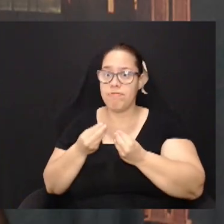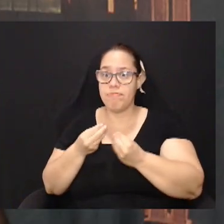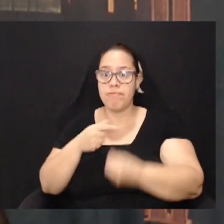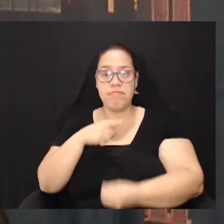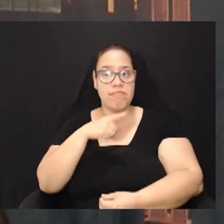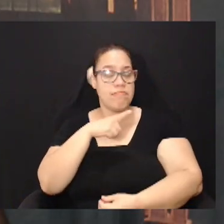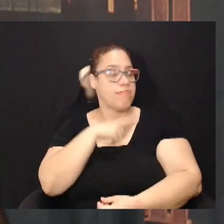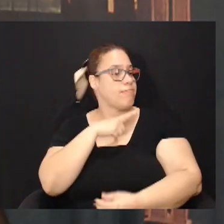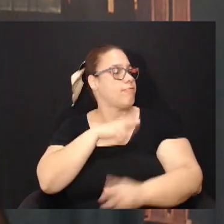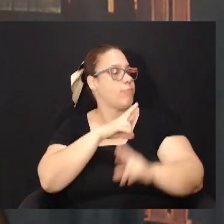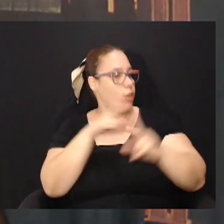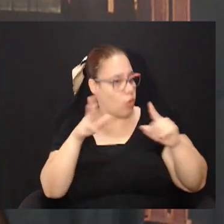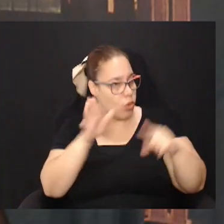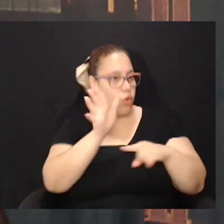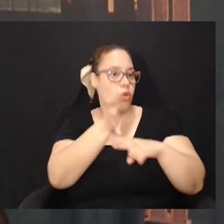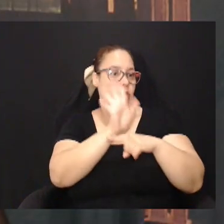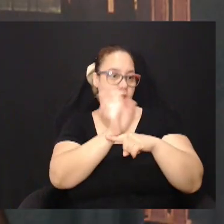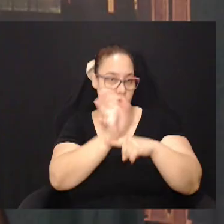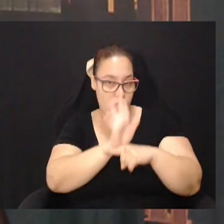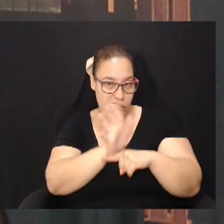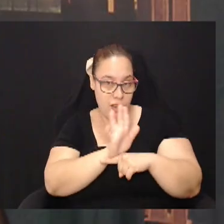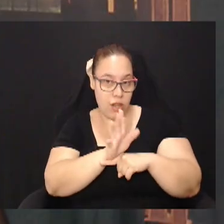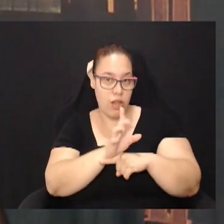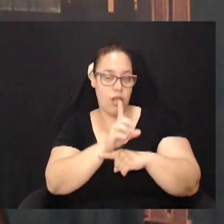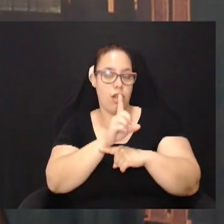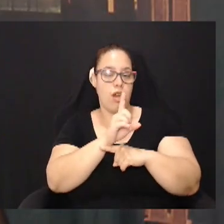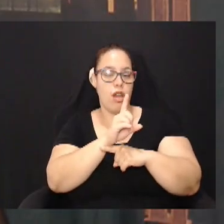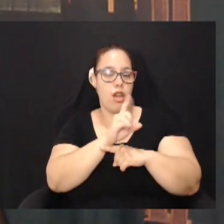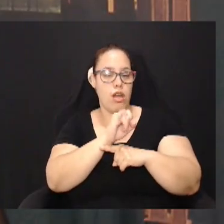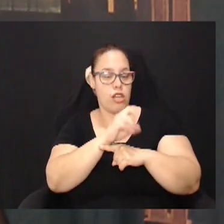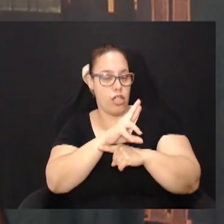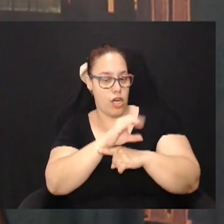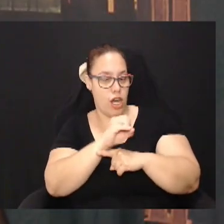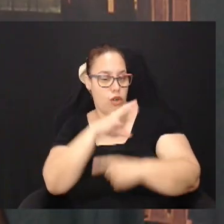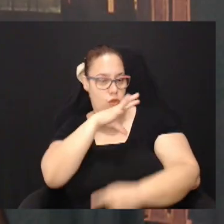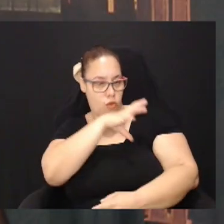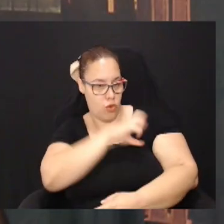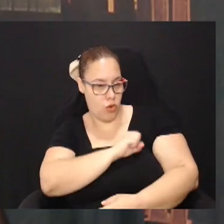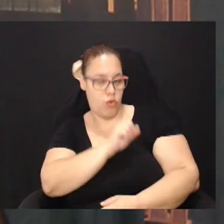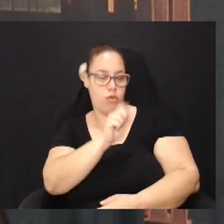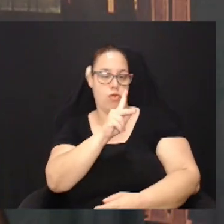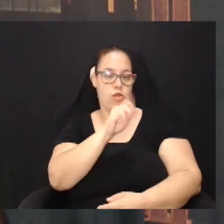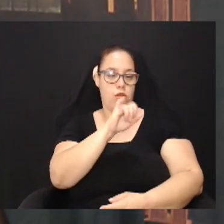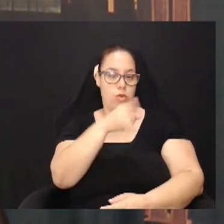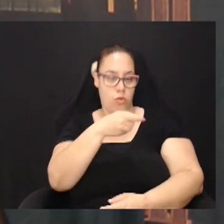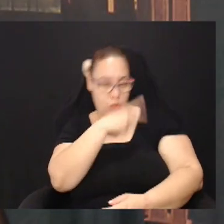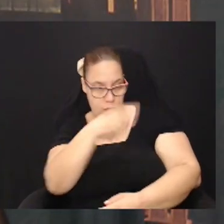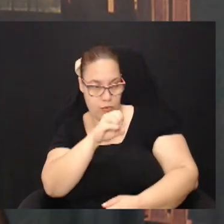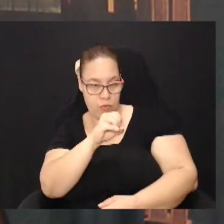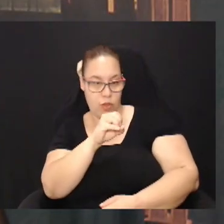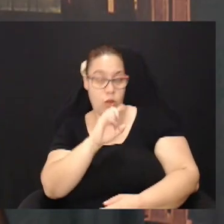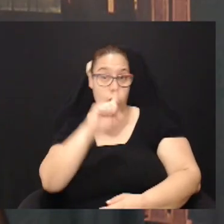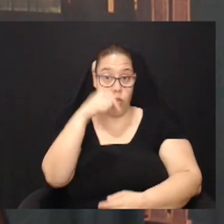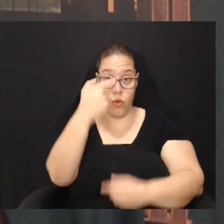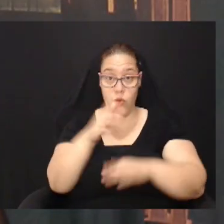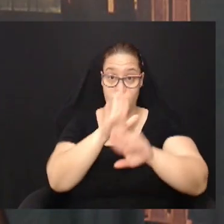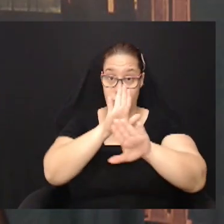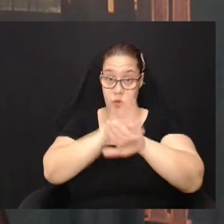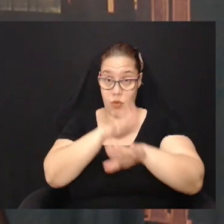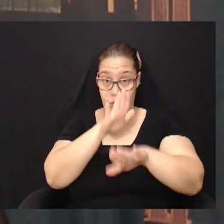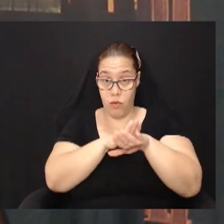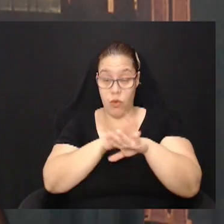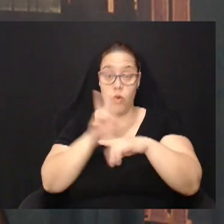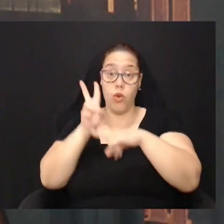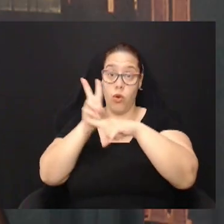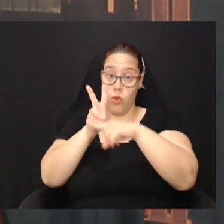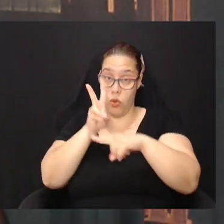filmes, que o Diário de uma Paixão, e tantos outros que trazem o outro lado, o lado tanto do cuidador,